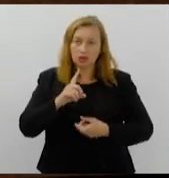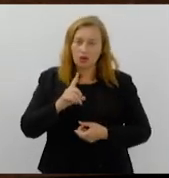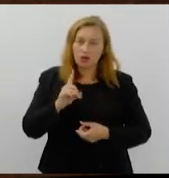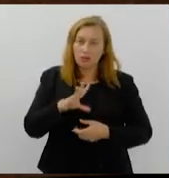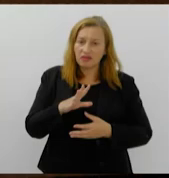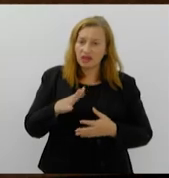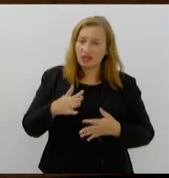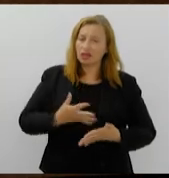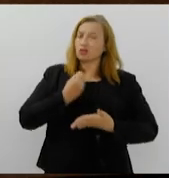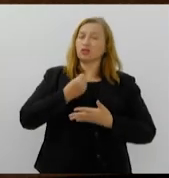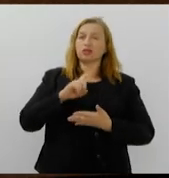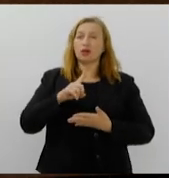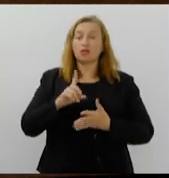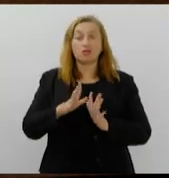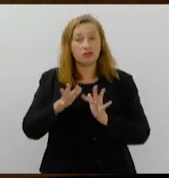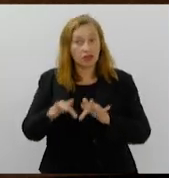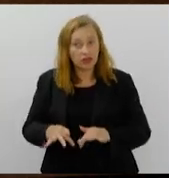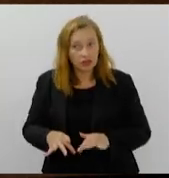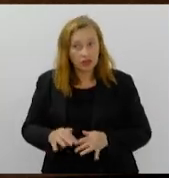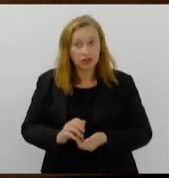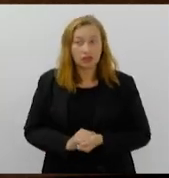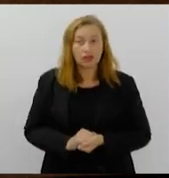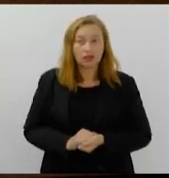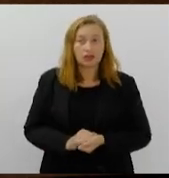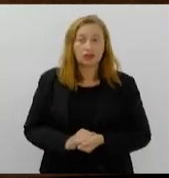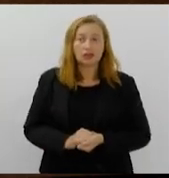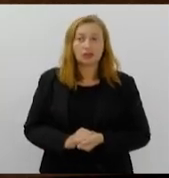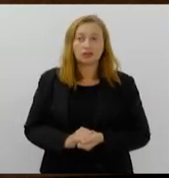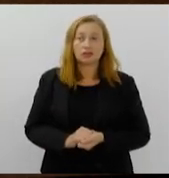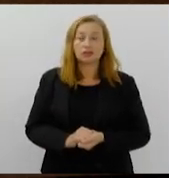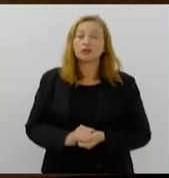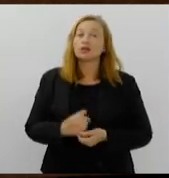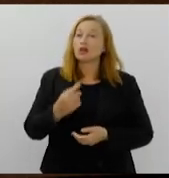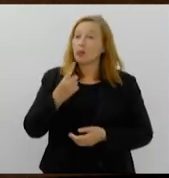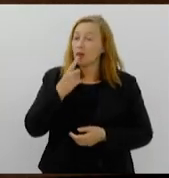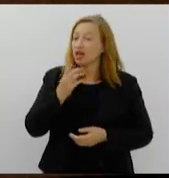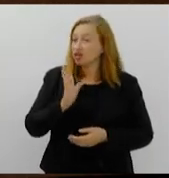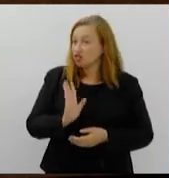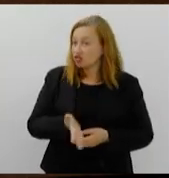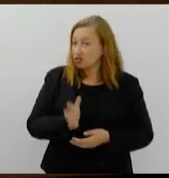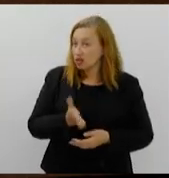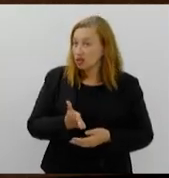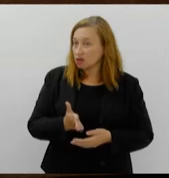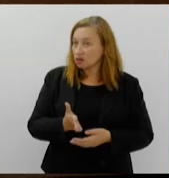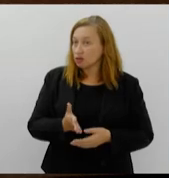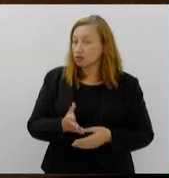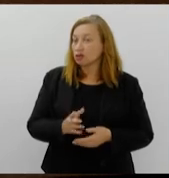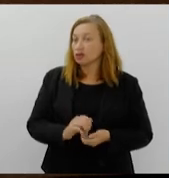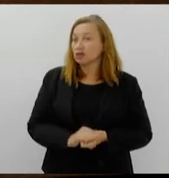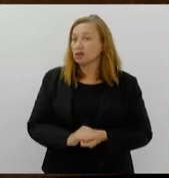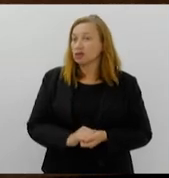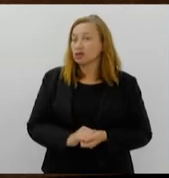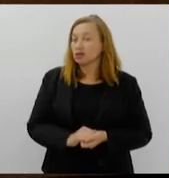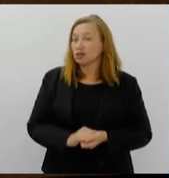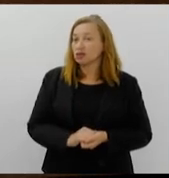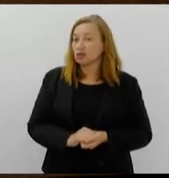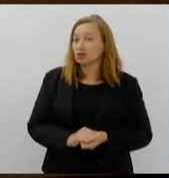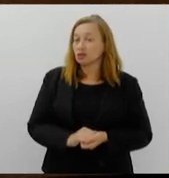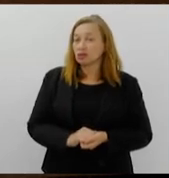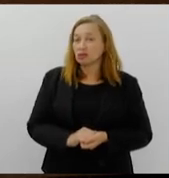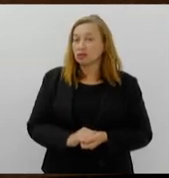terror, caminhando para o fim, mas estamos muito próximos de um ponto de não